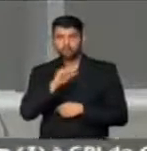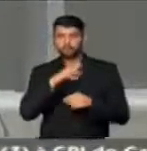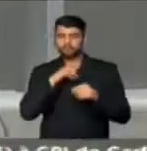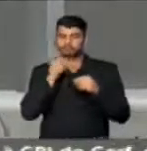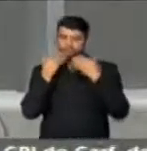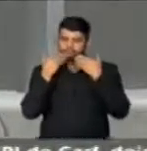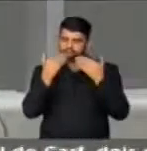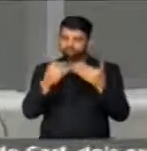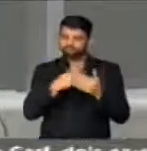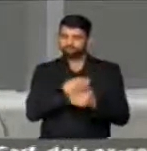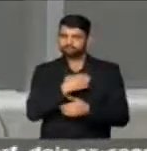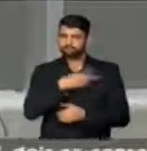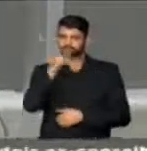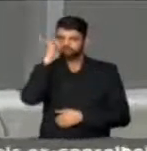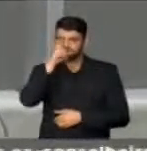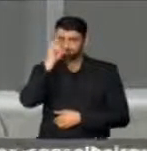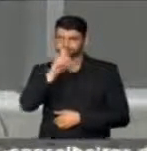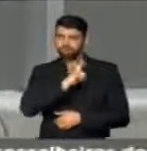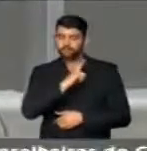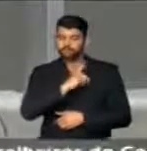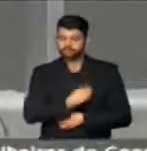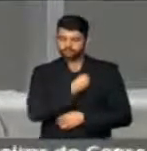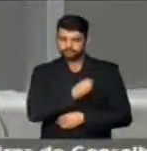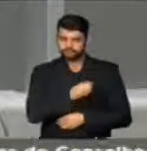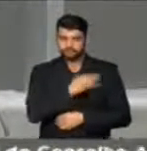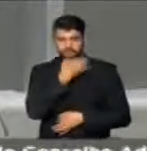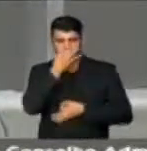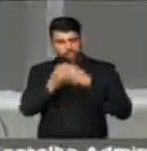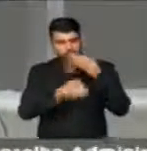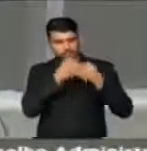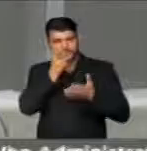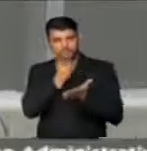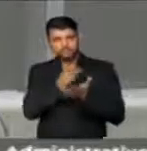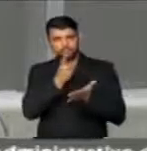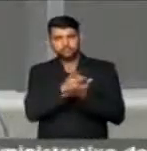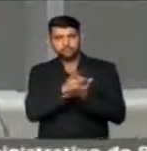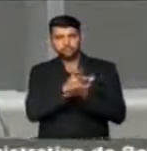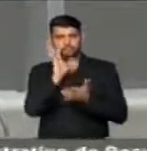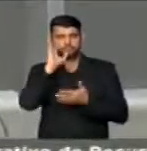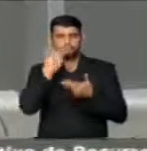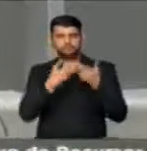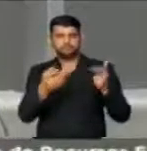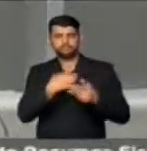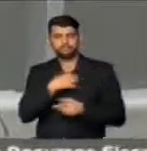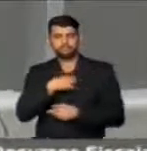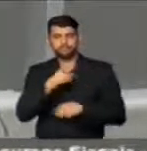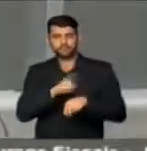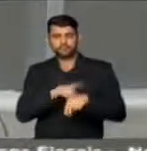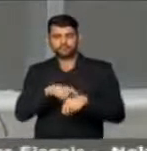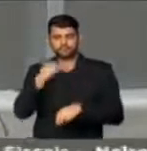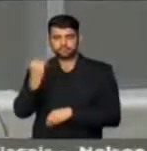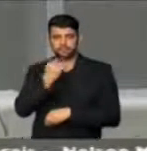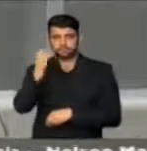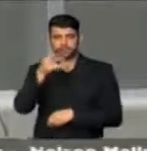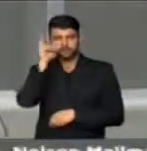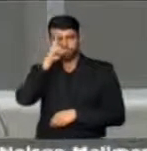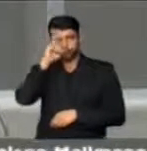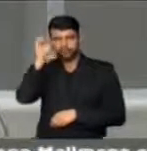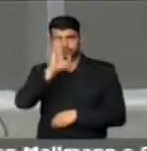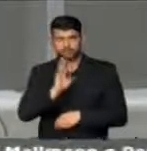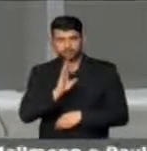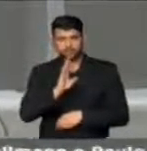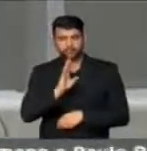marcado a sua história, que tem tido e se posicionado decisivamente em momentos importantes da história